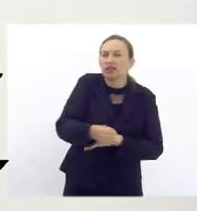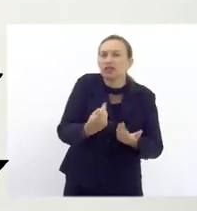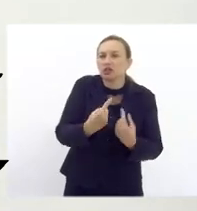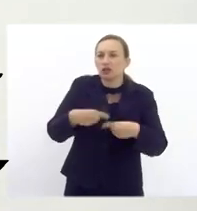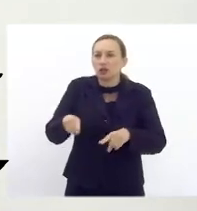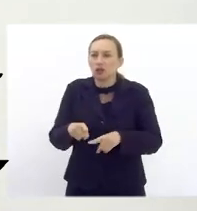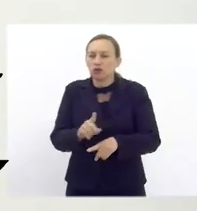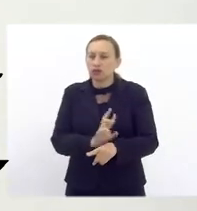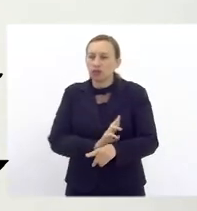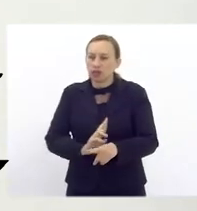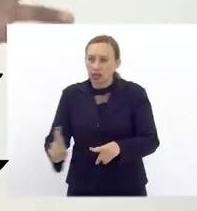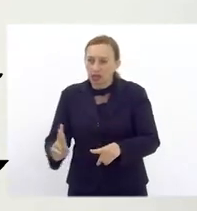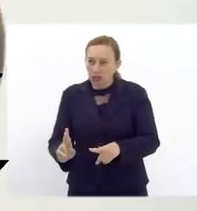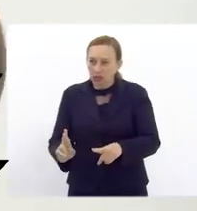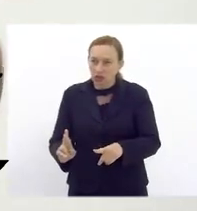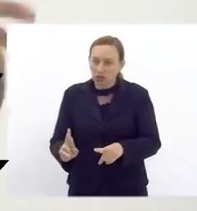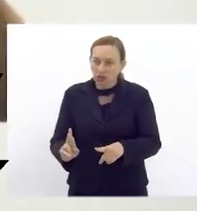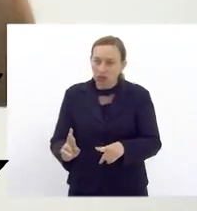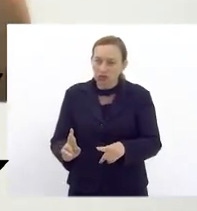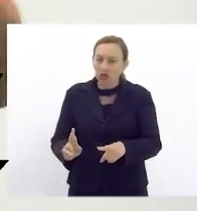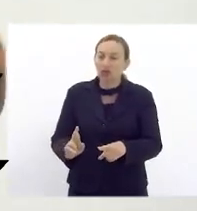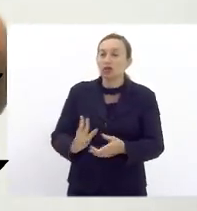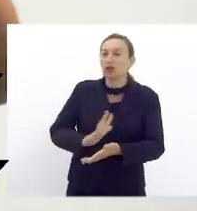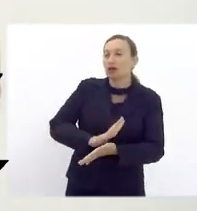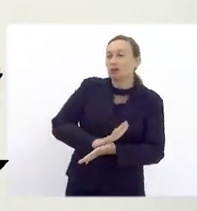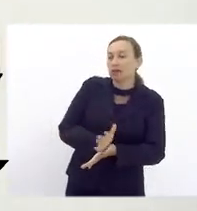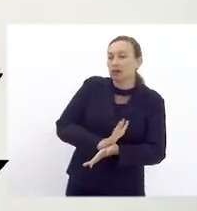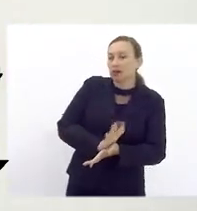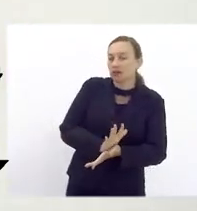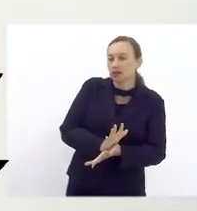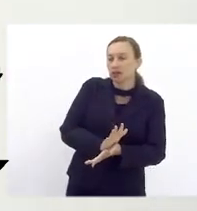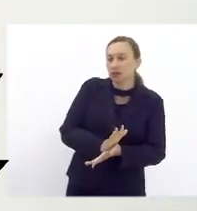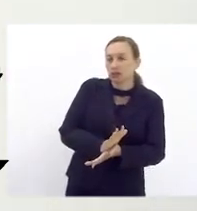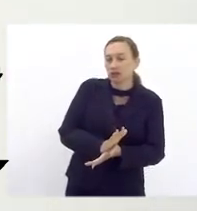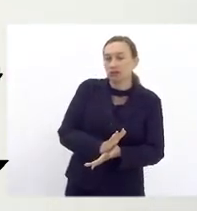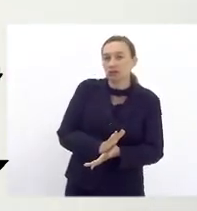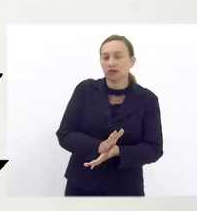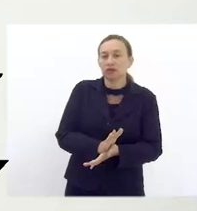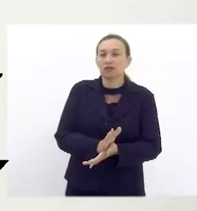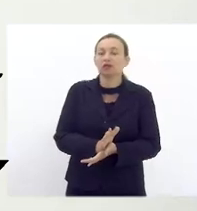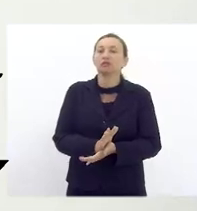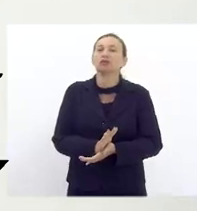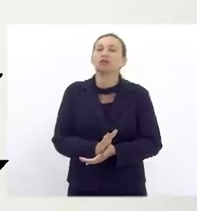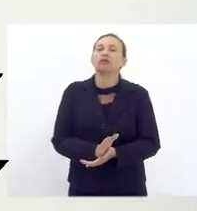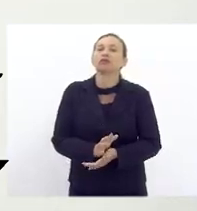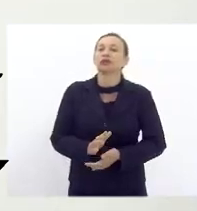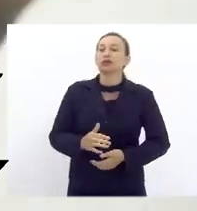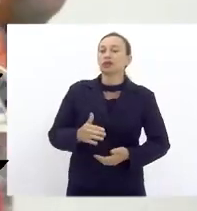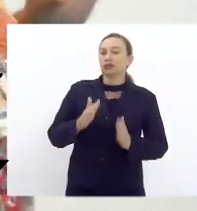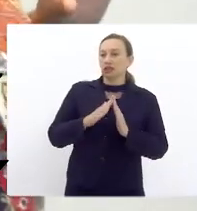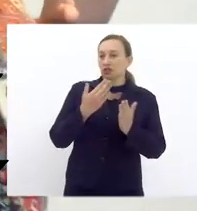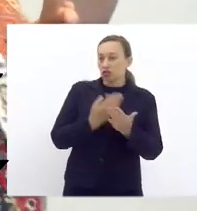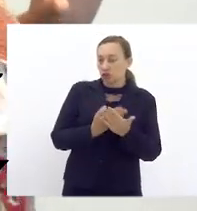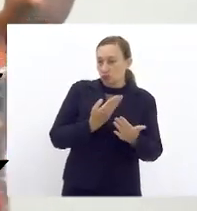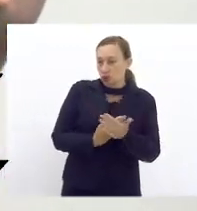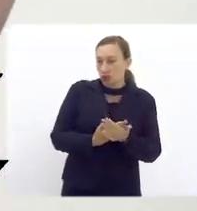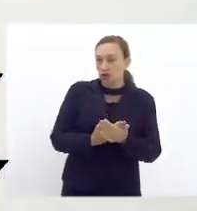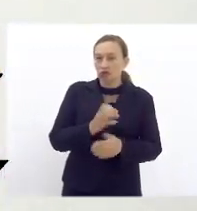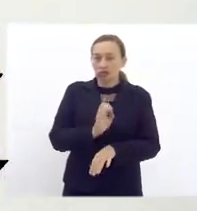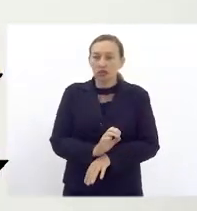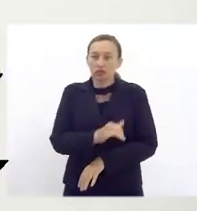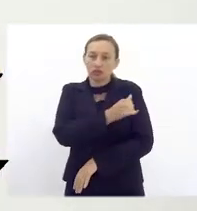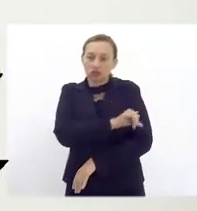combate a intolerância racismo e preconceito religioso nas escolas do estado do Rio de Janeiro 1233 unidades